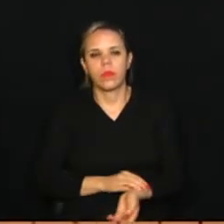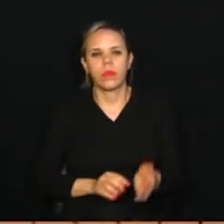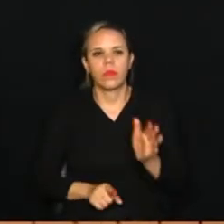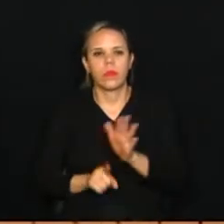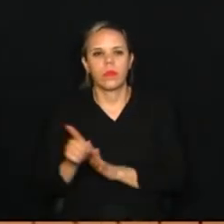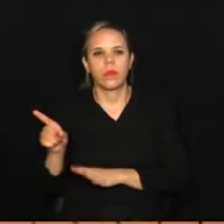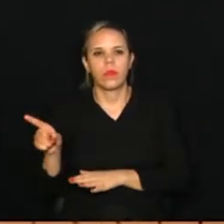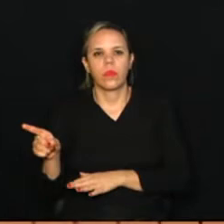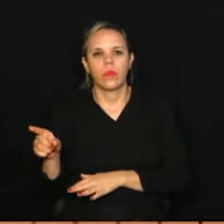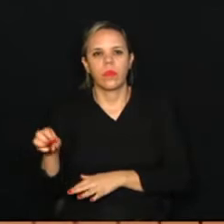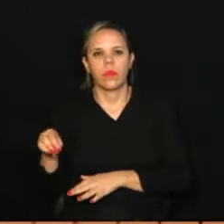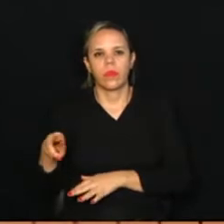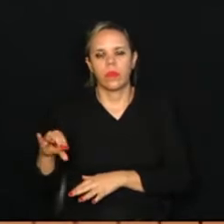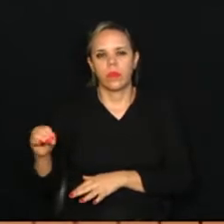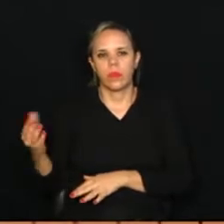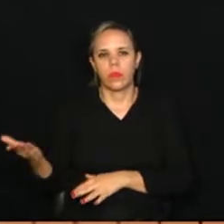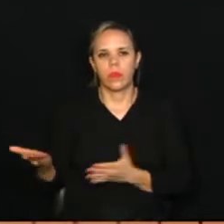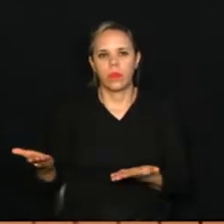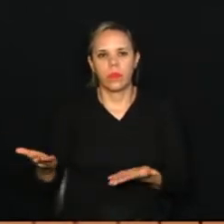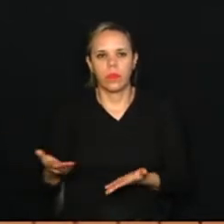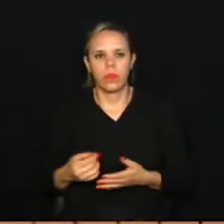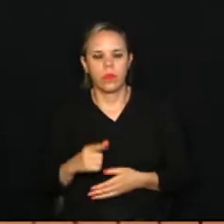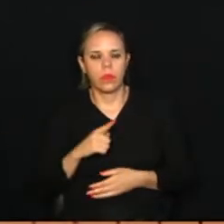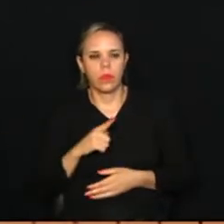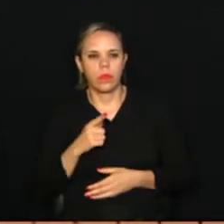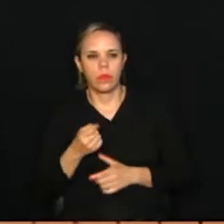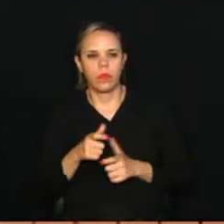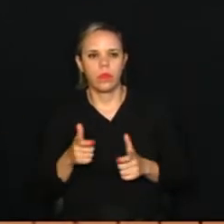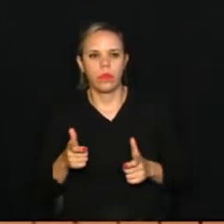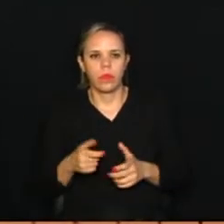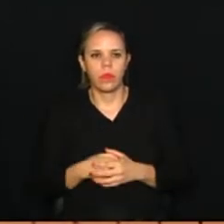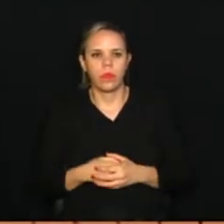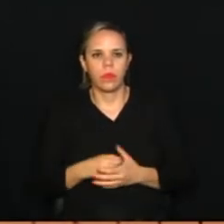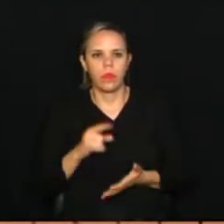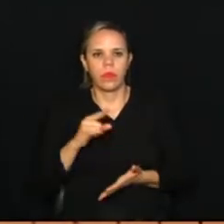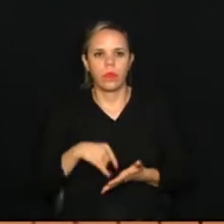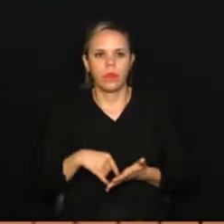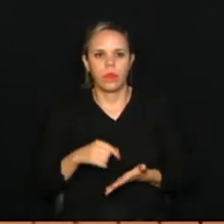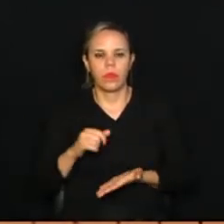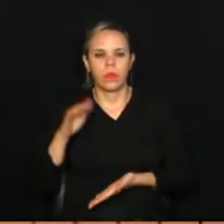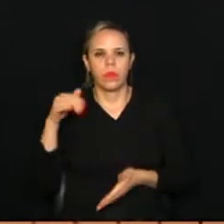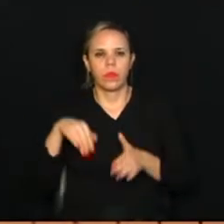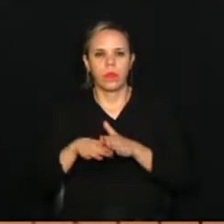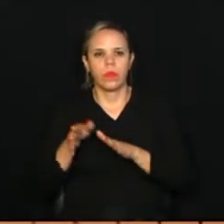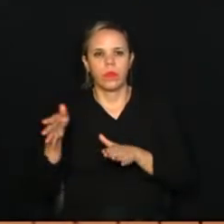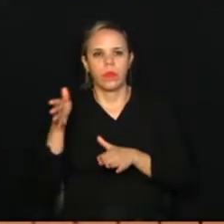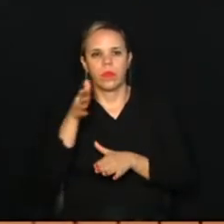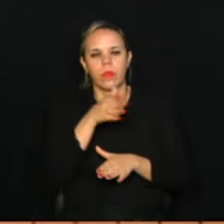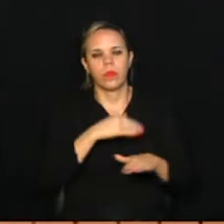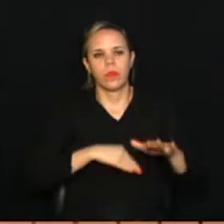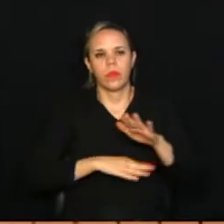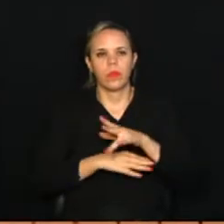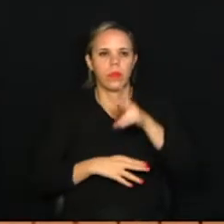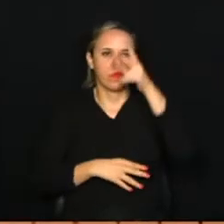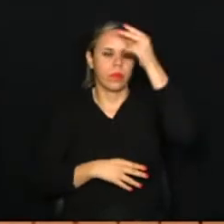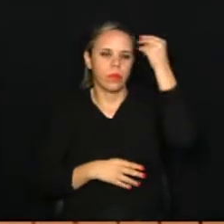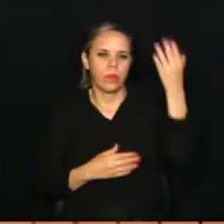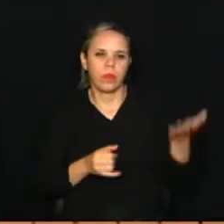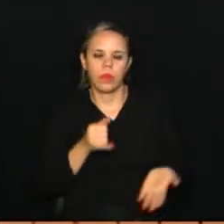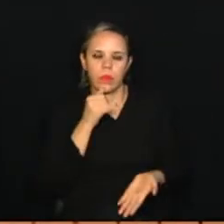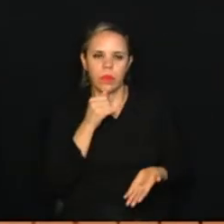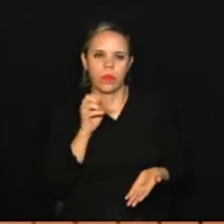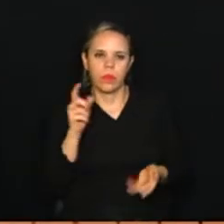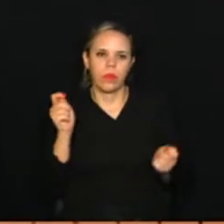para o Márcio, que hoje a gente tem um volume muito grande de documentos que circulam entre as duas casas, né? Se isso